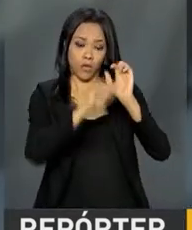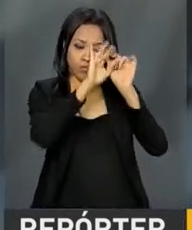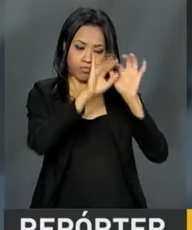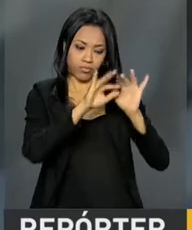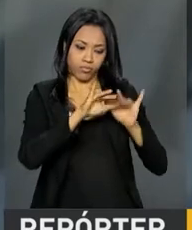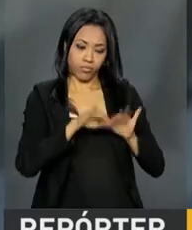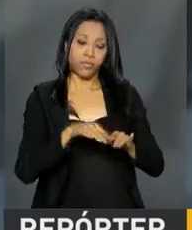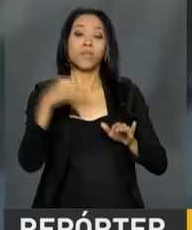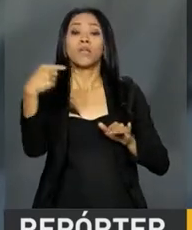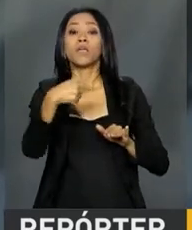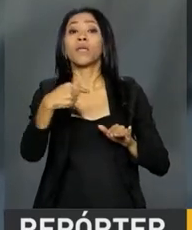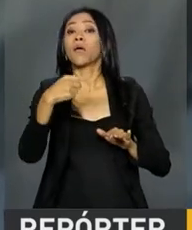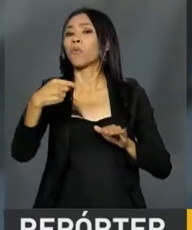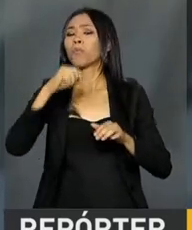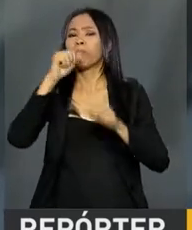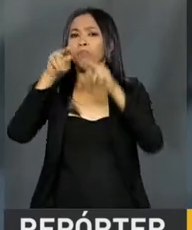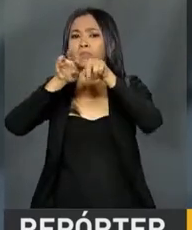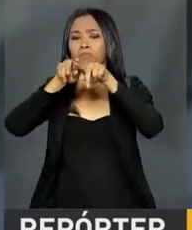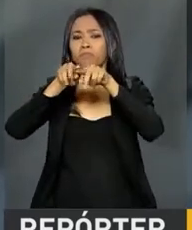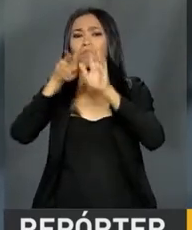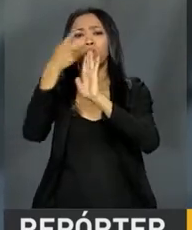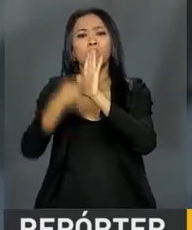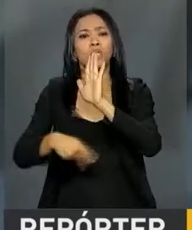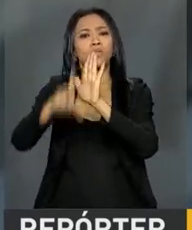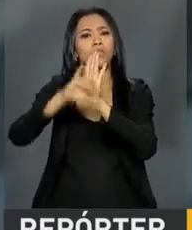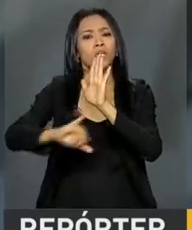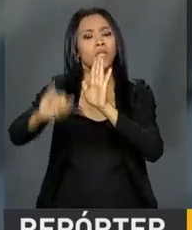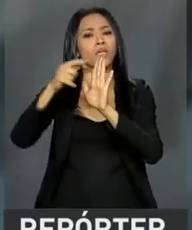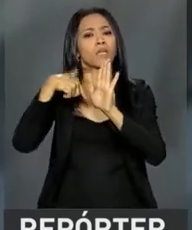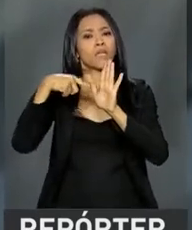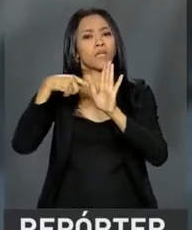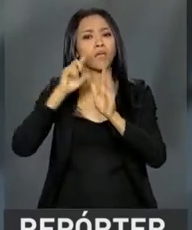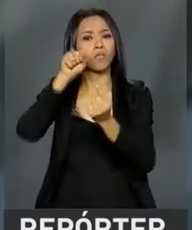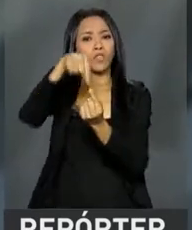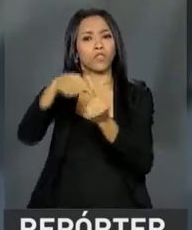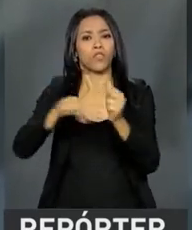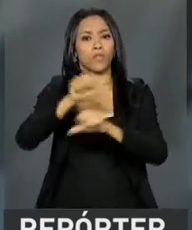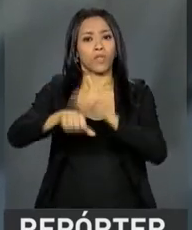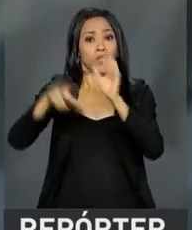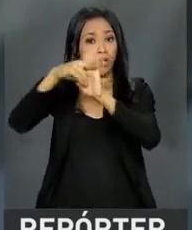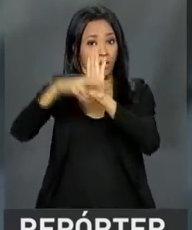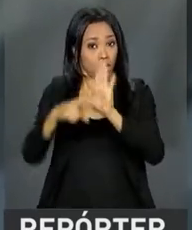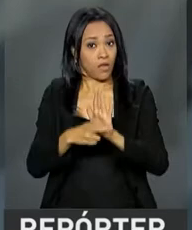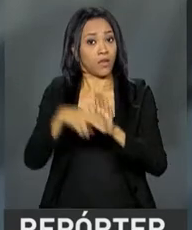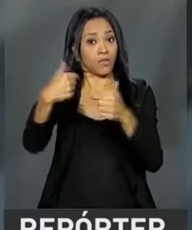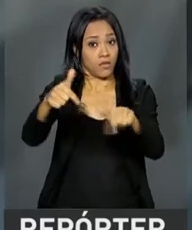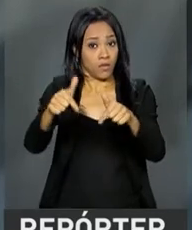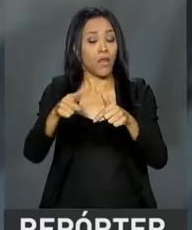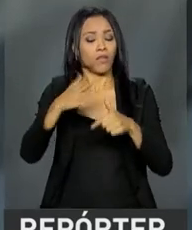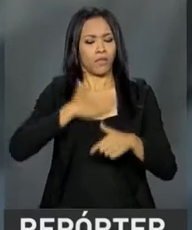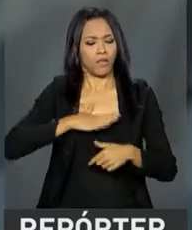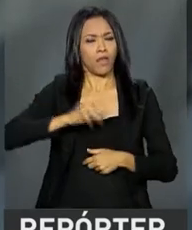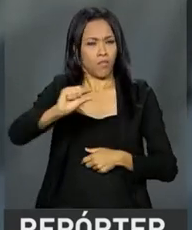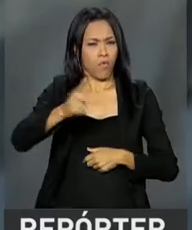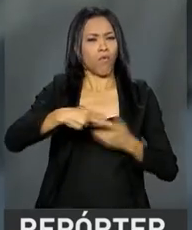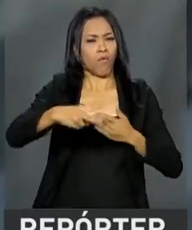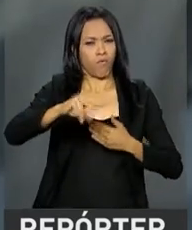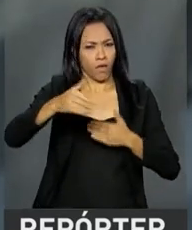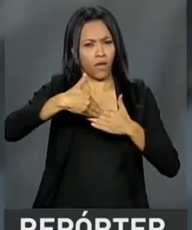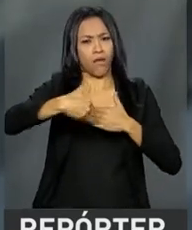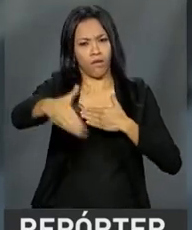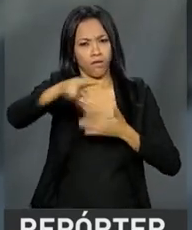de lei que moderniza a legislação trabalhista brasileira e deve ser lido como você falou daqui a pouco na comissão de assuntos sociais